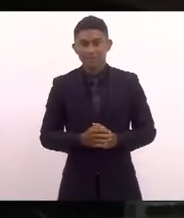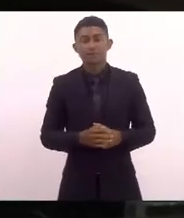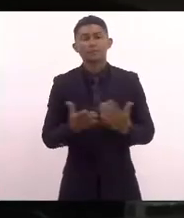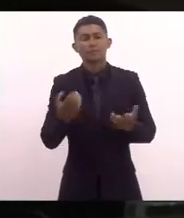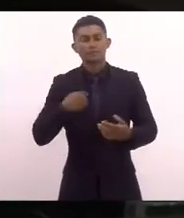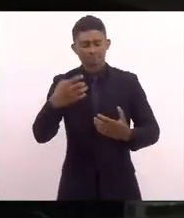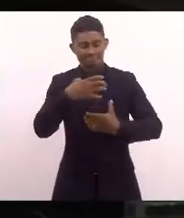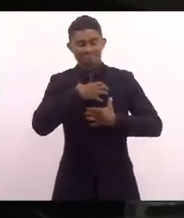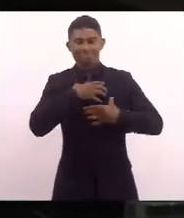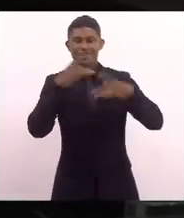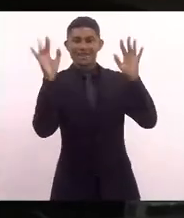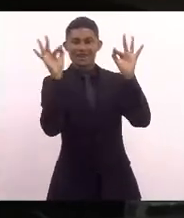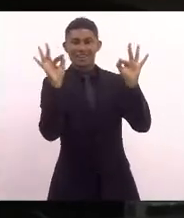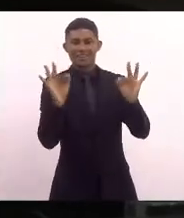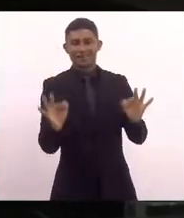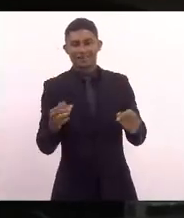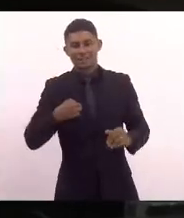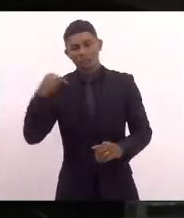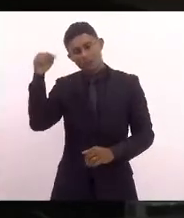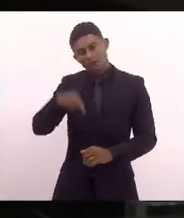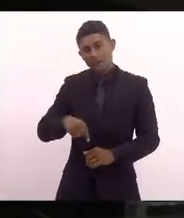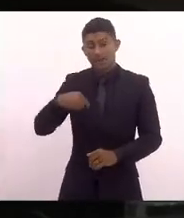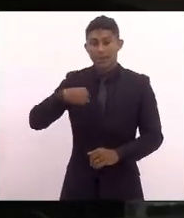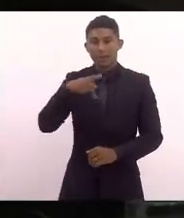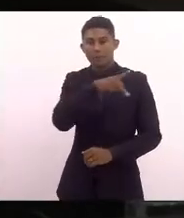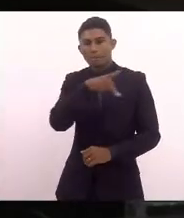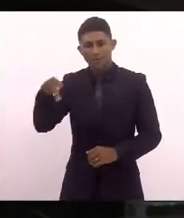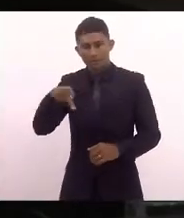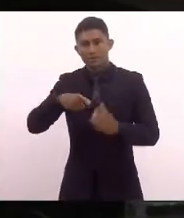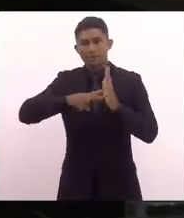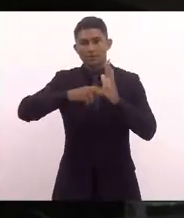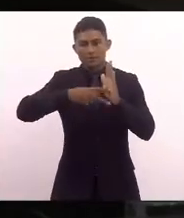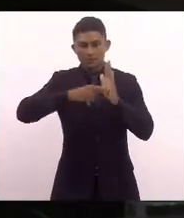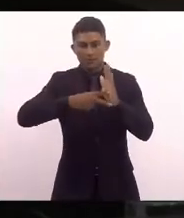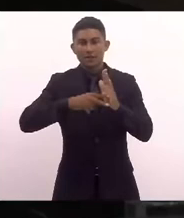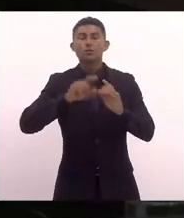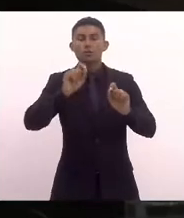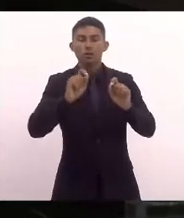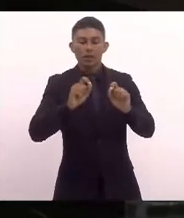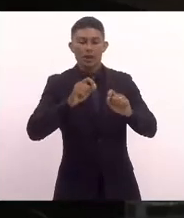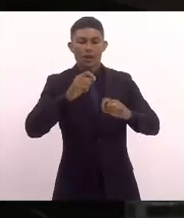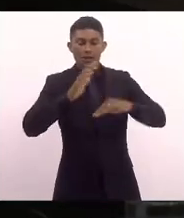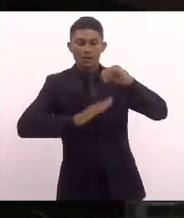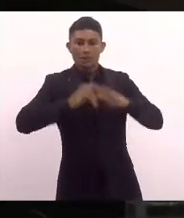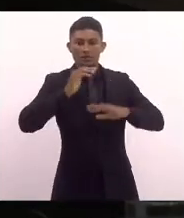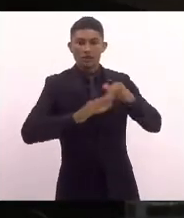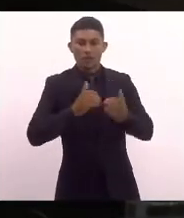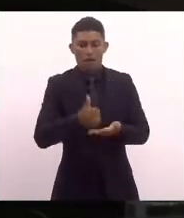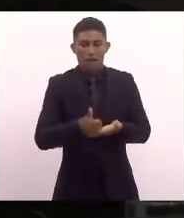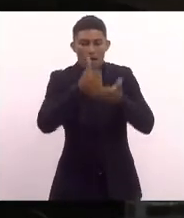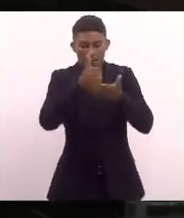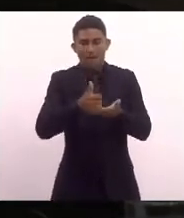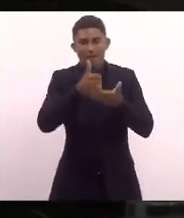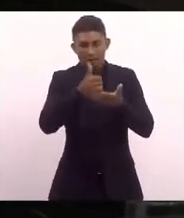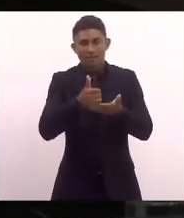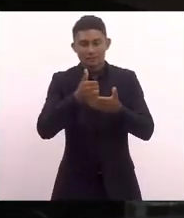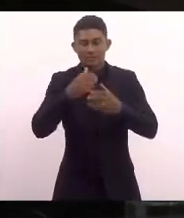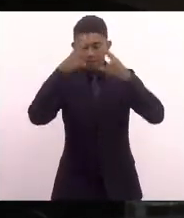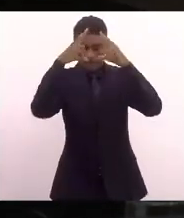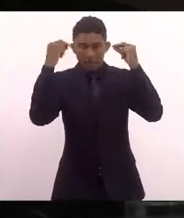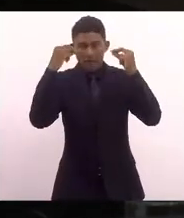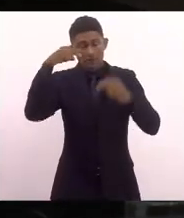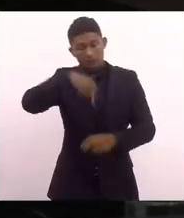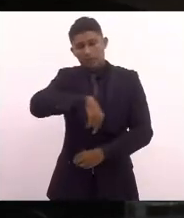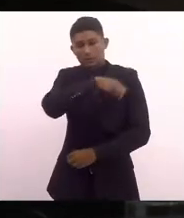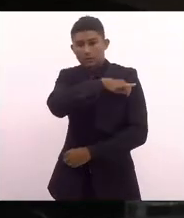Estou muito feliz de estar aqui, estou como presidente do Sindicato de Auxiliar e Tec Enfermagem do município do Rio de Janeiro.